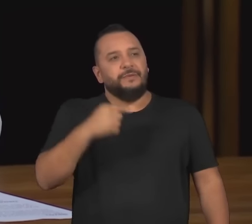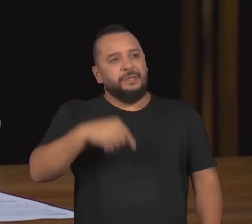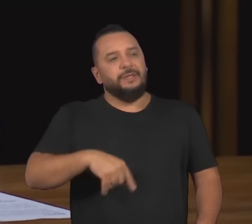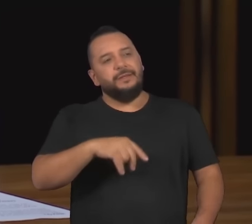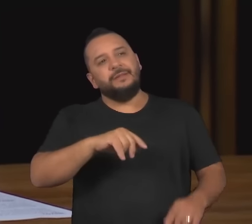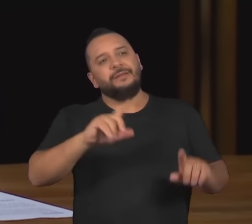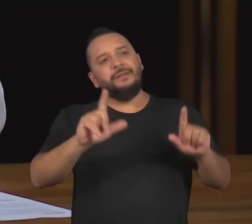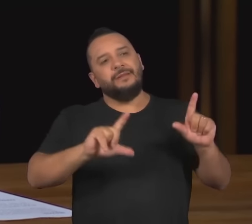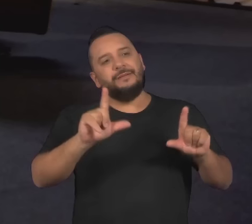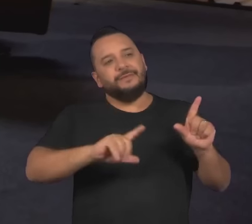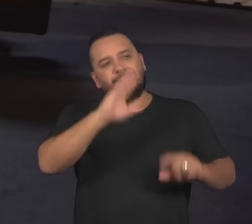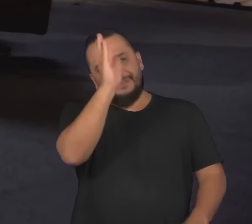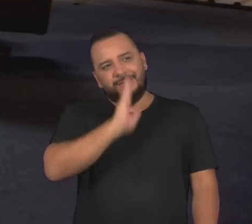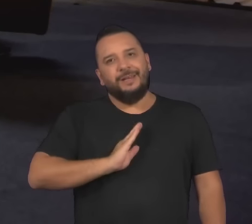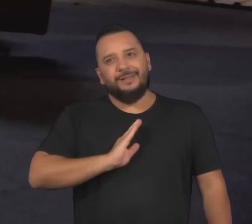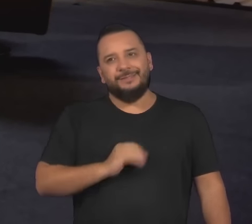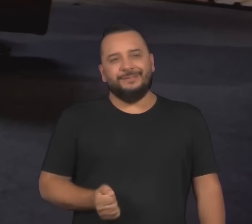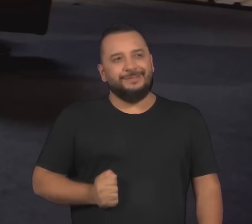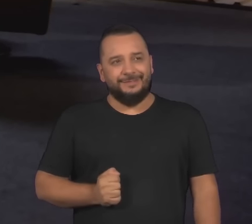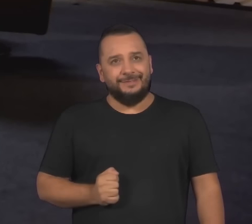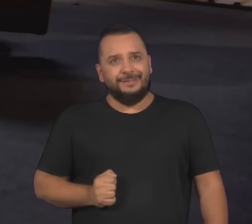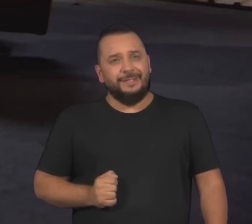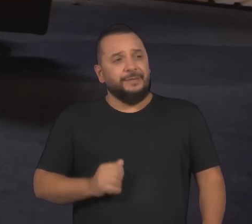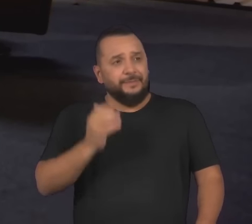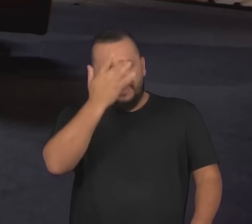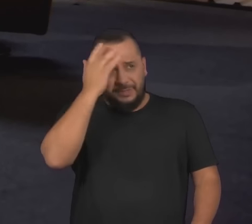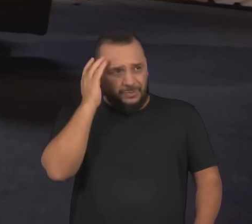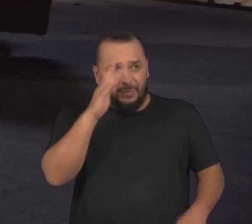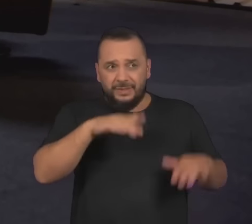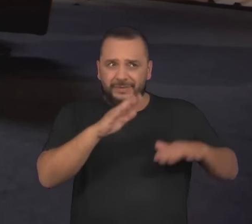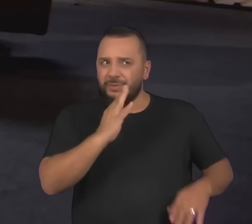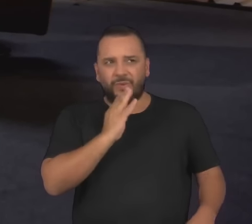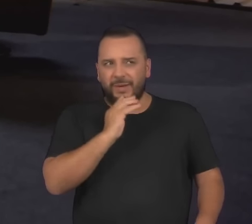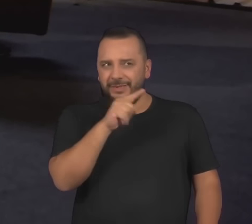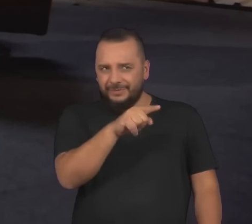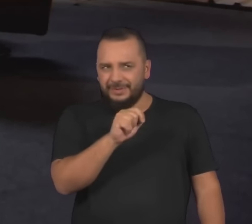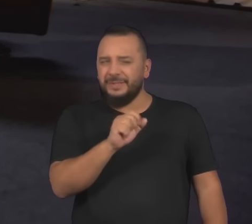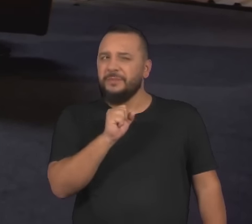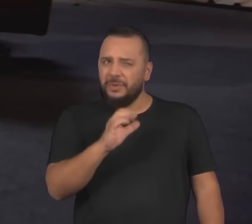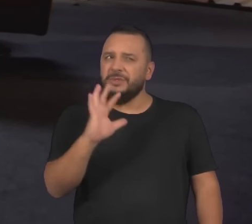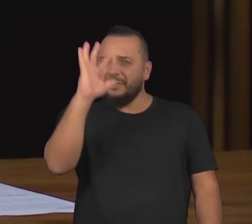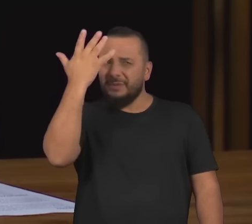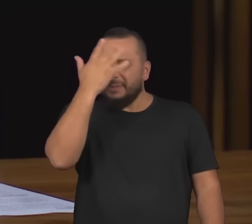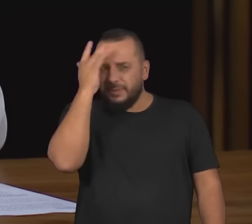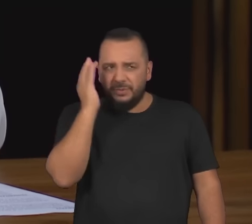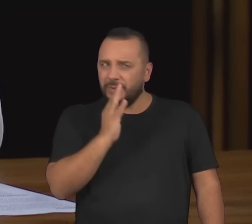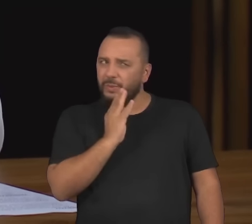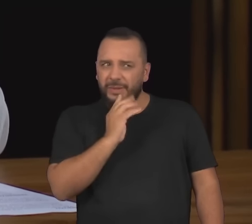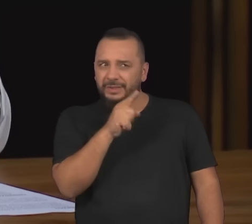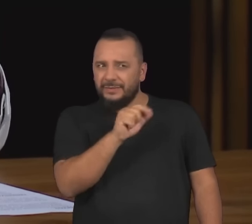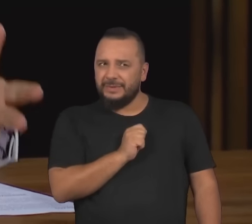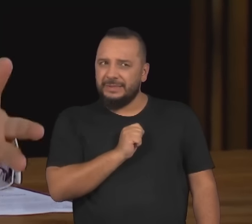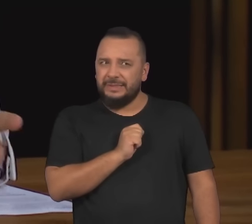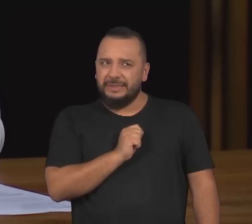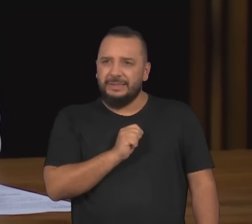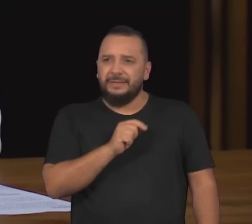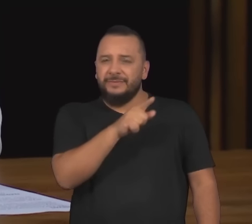aberta. É possível que alguém não te conheça? Eu duvido, mas é possível. É possível.